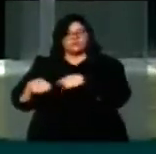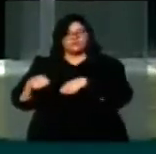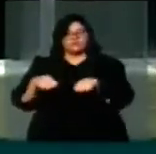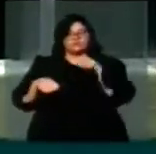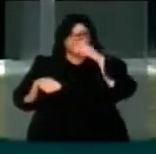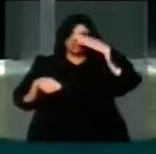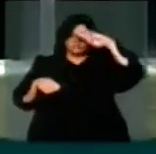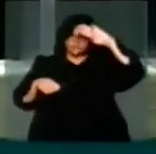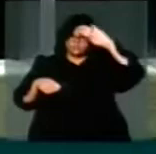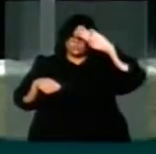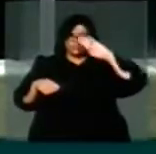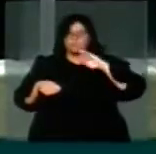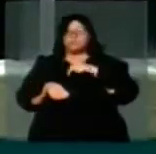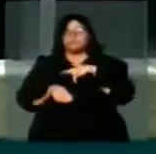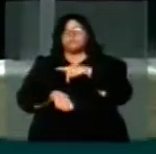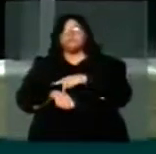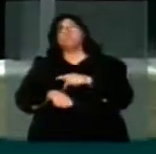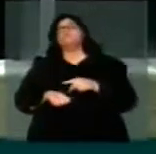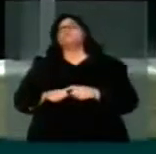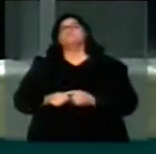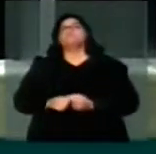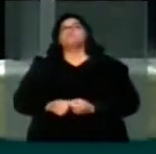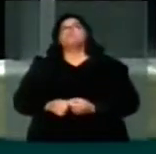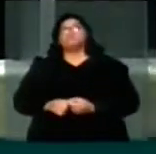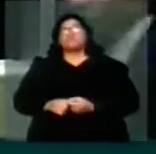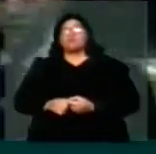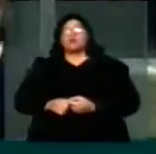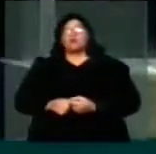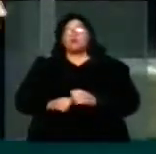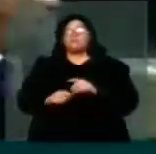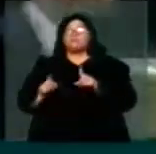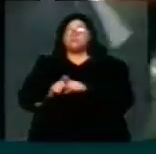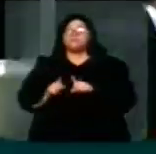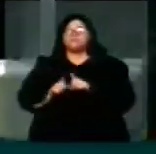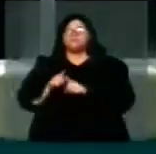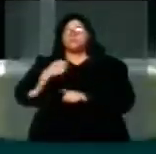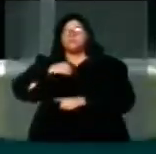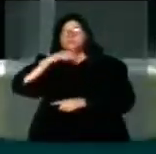Cuba, através da Transbrasil, a empresa Boeing